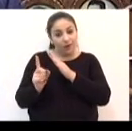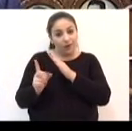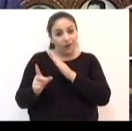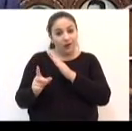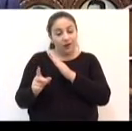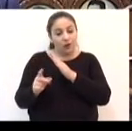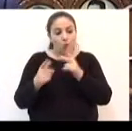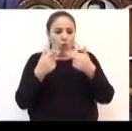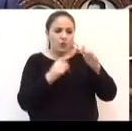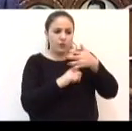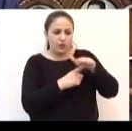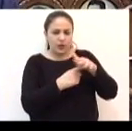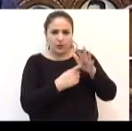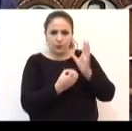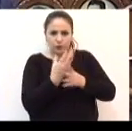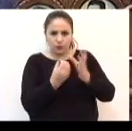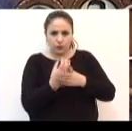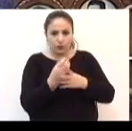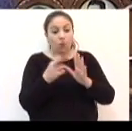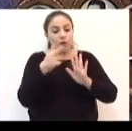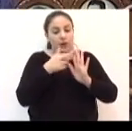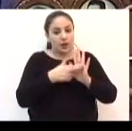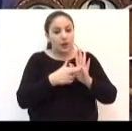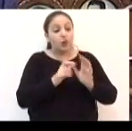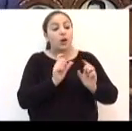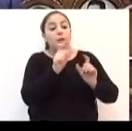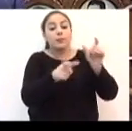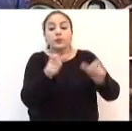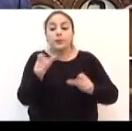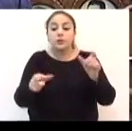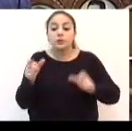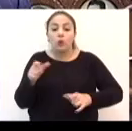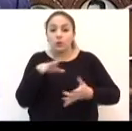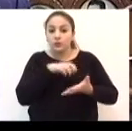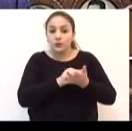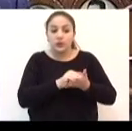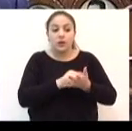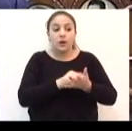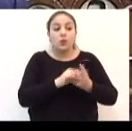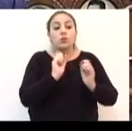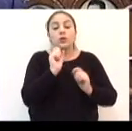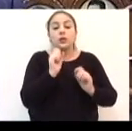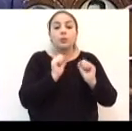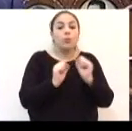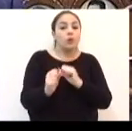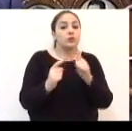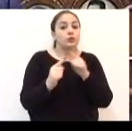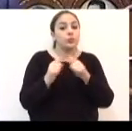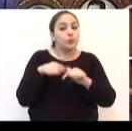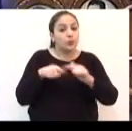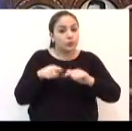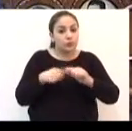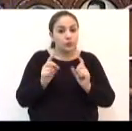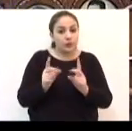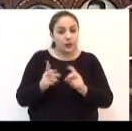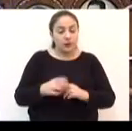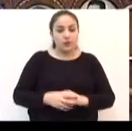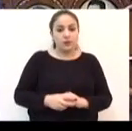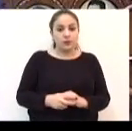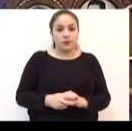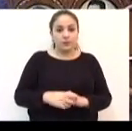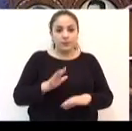regramento, bem claro, quem pode comercializar, o que pode e com que critérios. Uma outra questão que ficou para esse